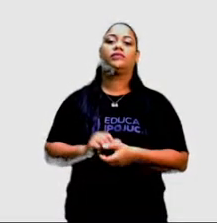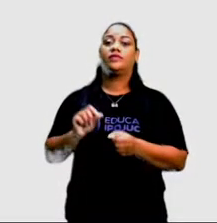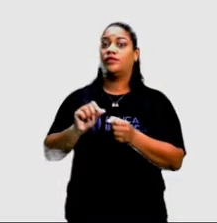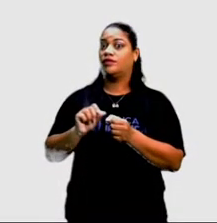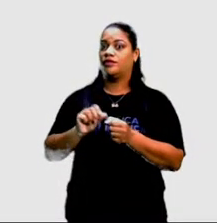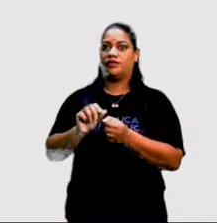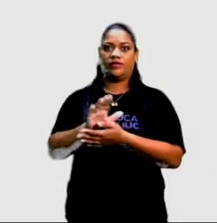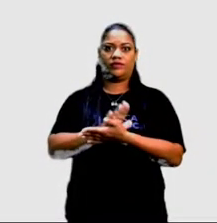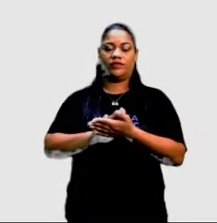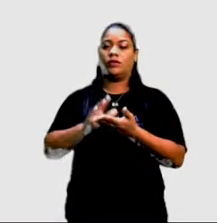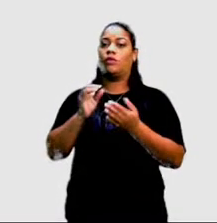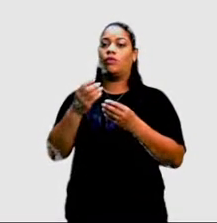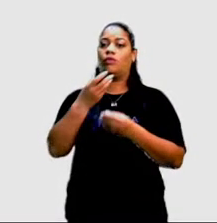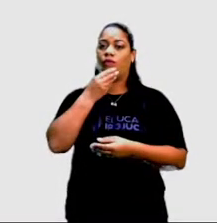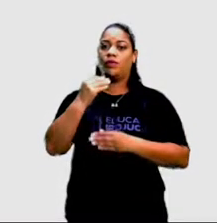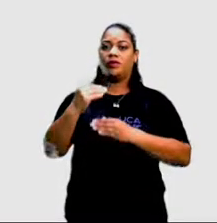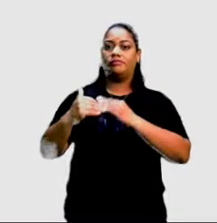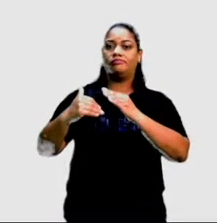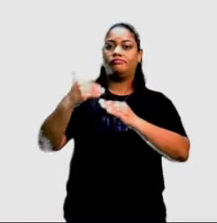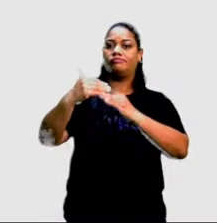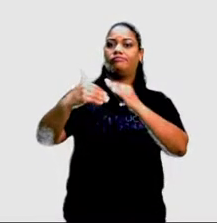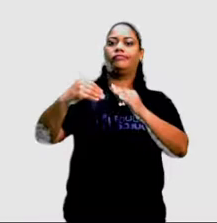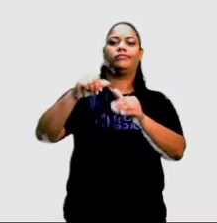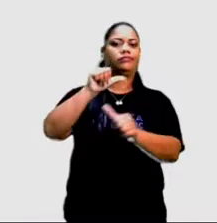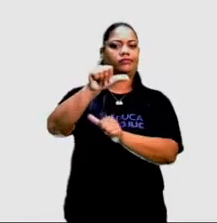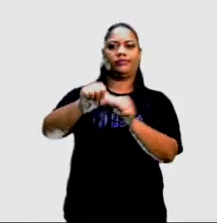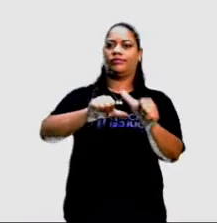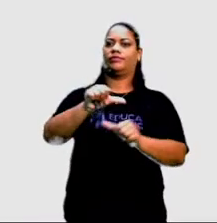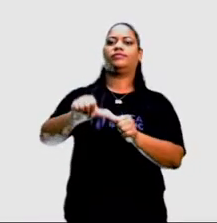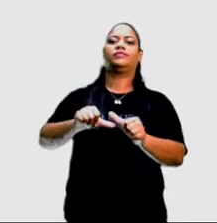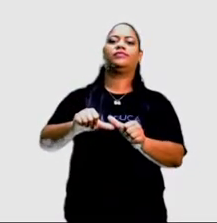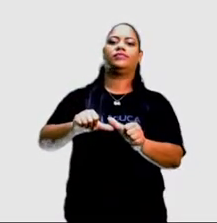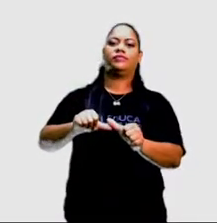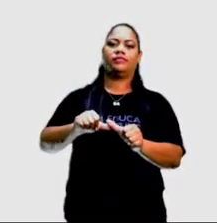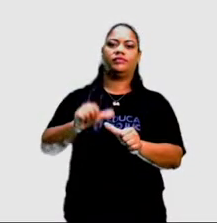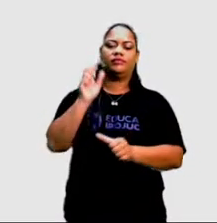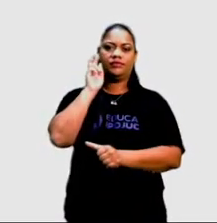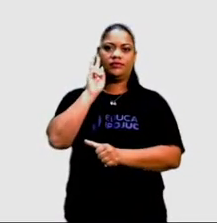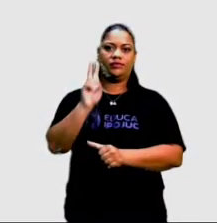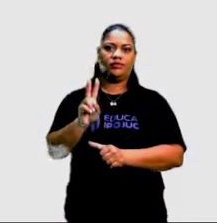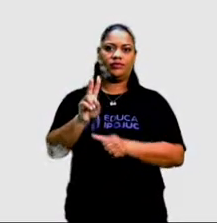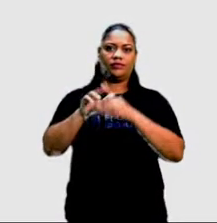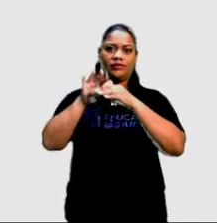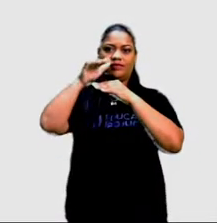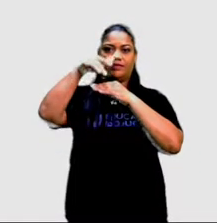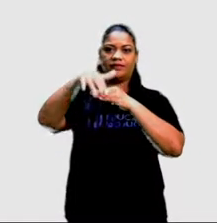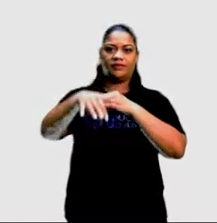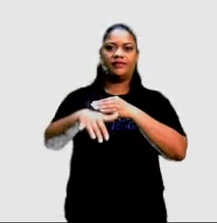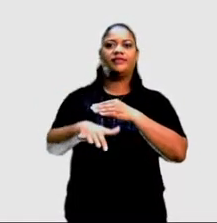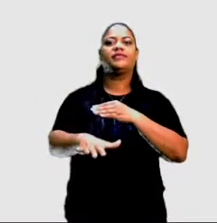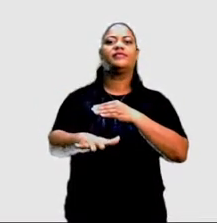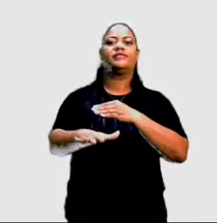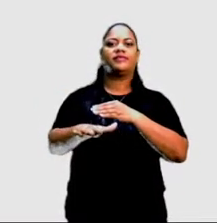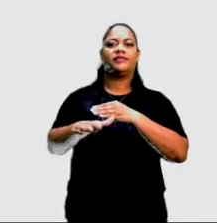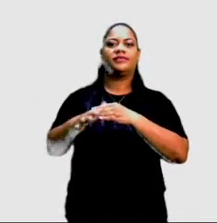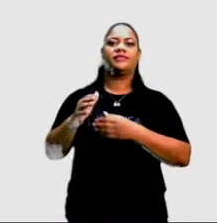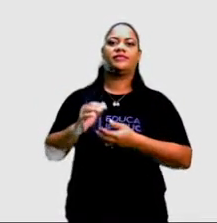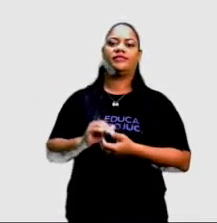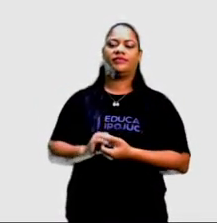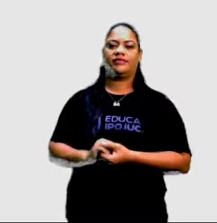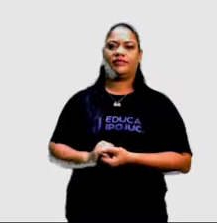homem não construiu, o homem não modificou. Então a gente vê aí, uma cachoeira é um